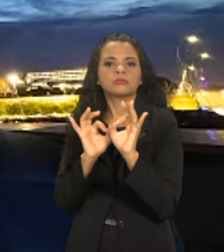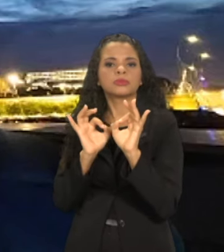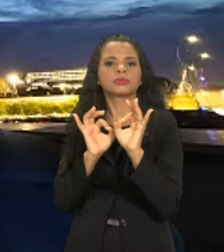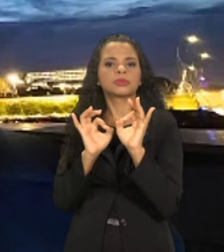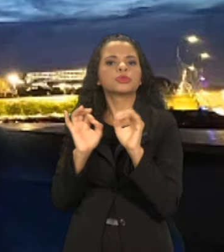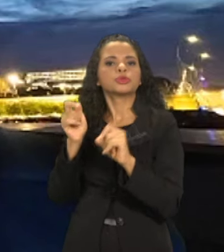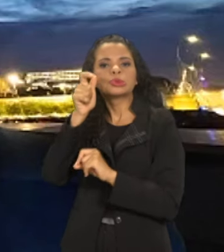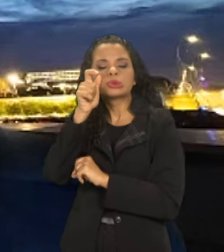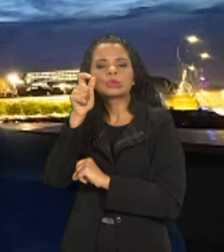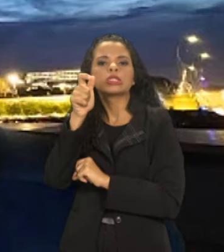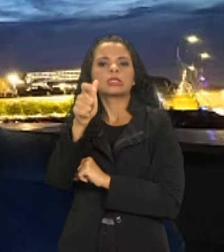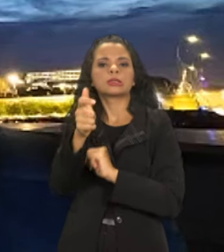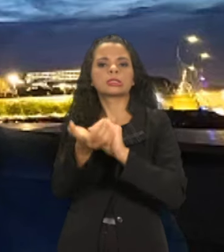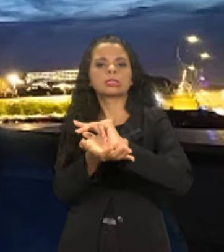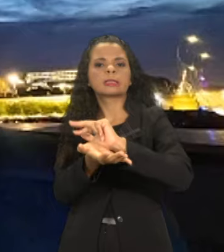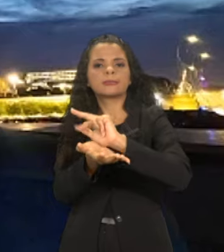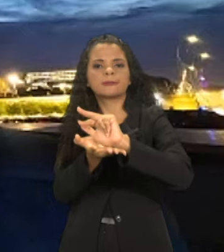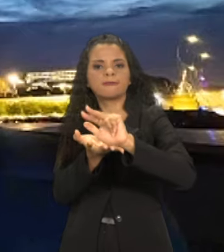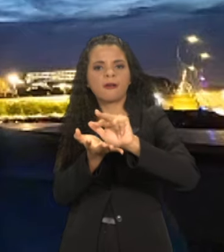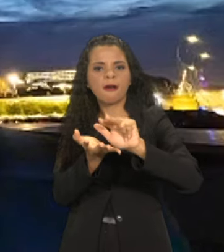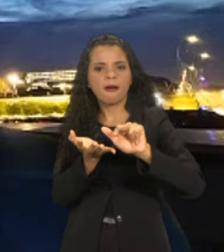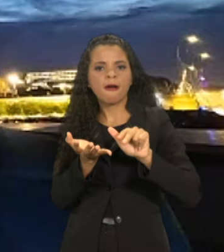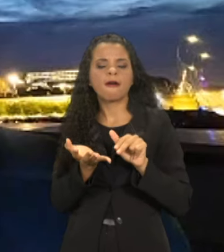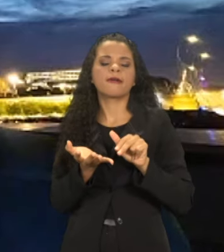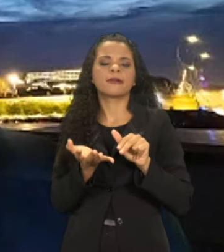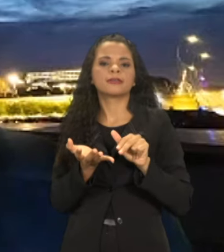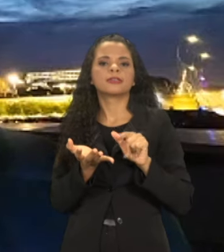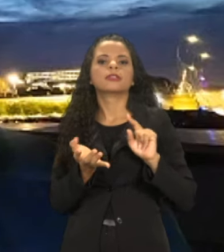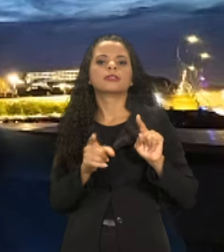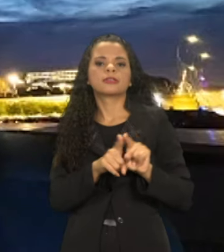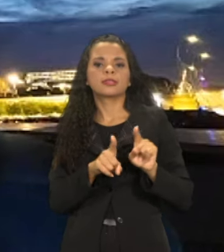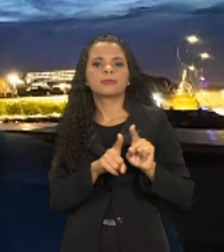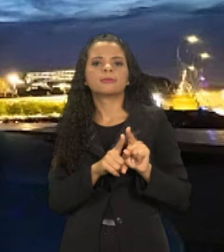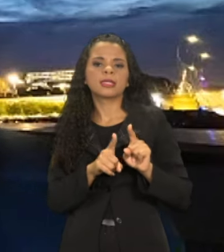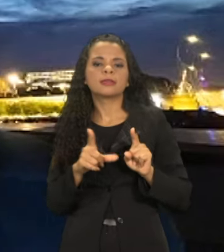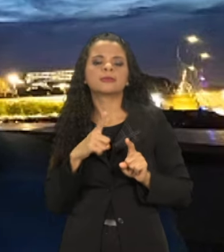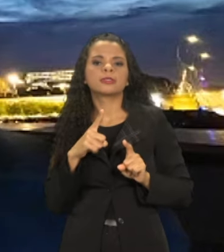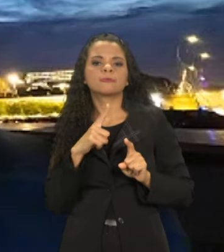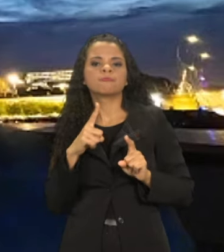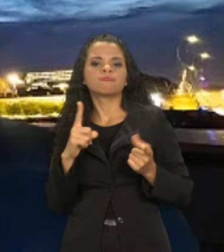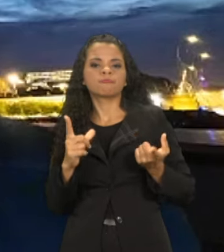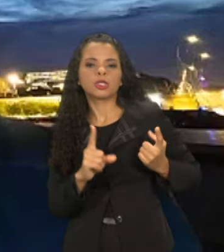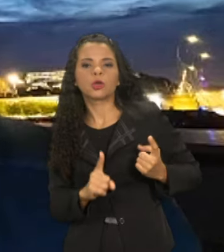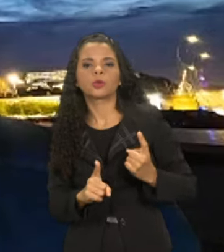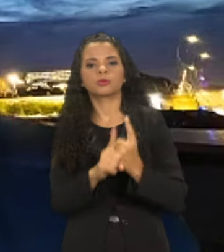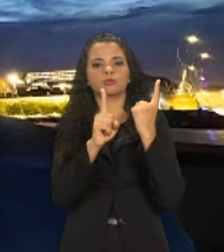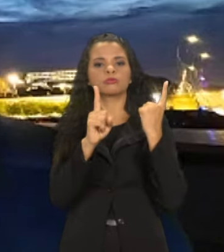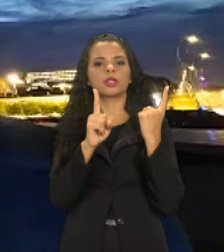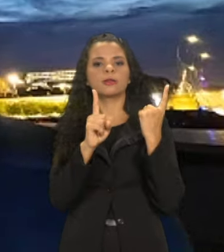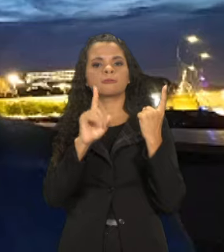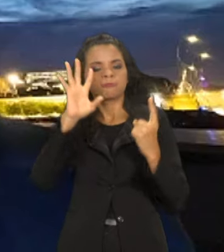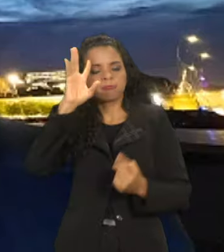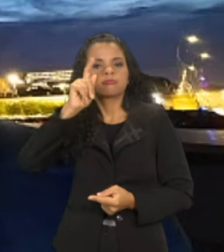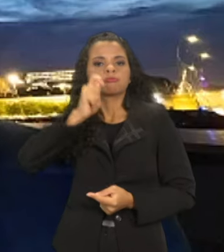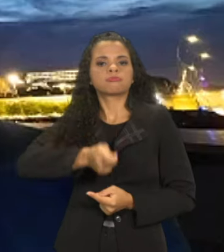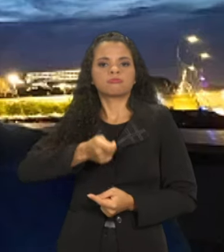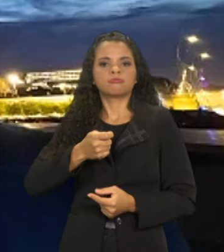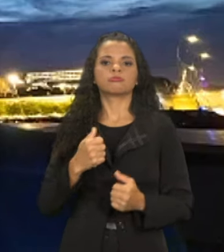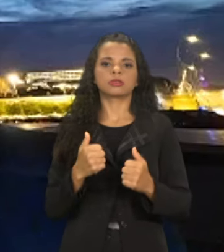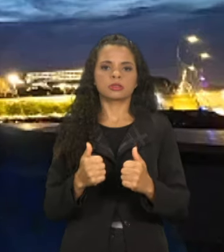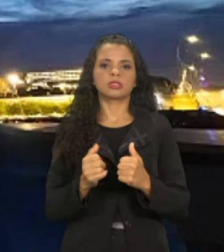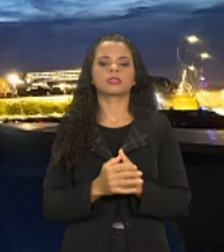pluridimensionais, complexos, e a busca de soluções razoáveis. Como, e aí eu entro um pouco nesse mérito, ao menos